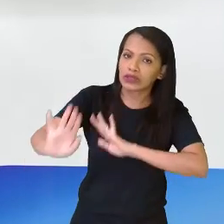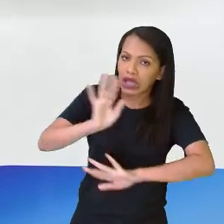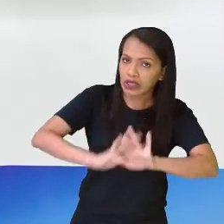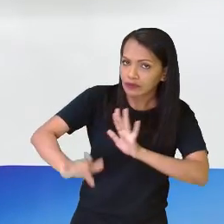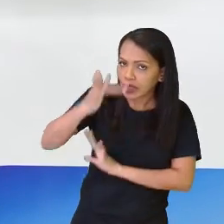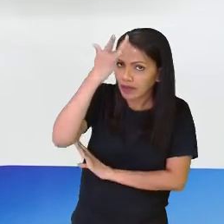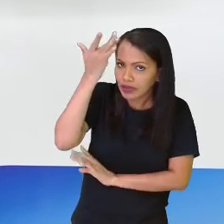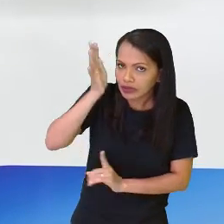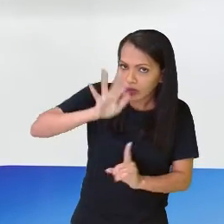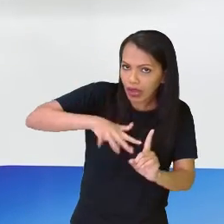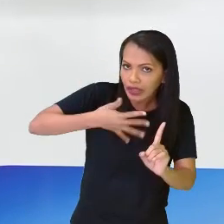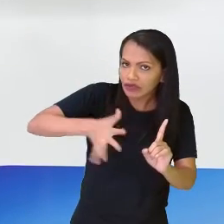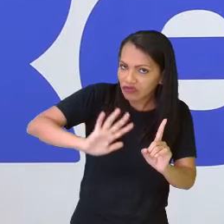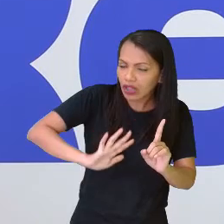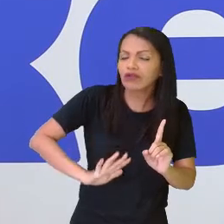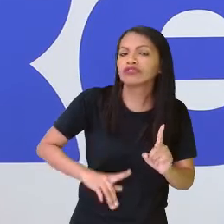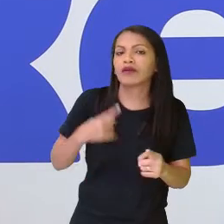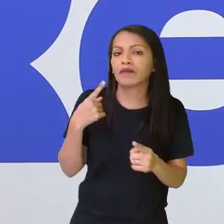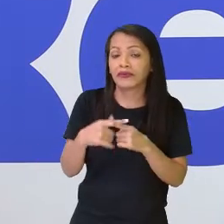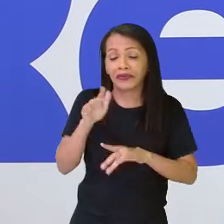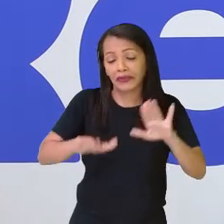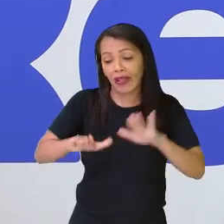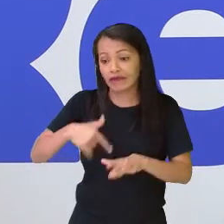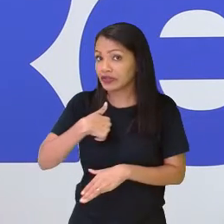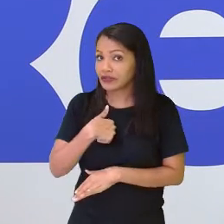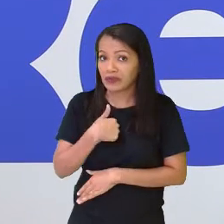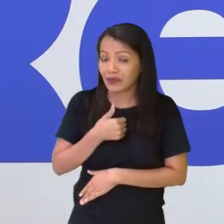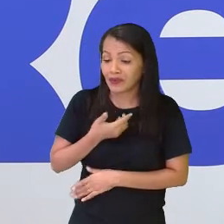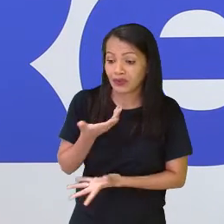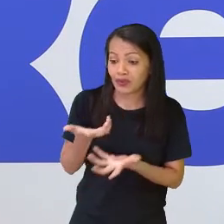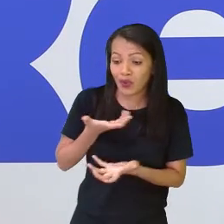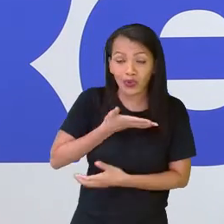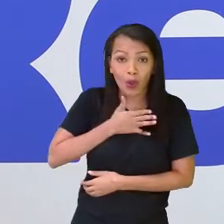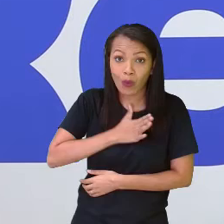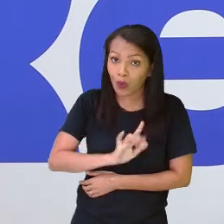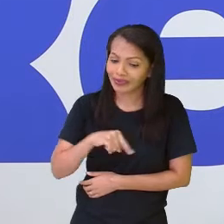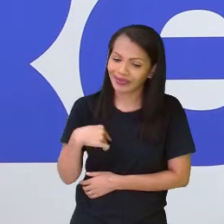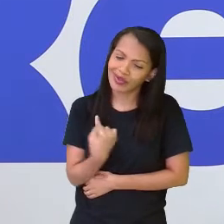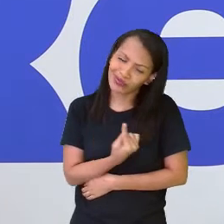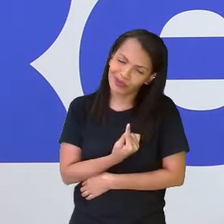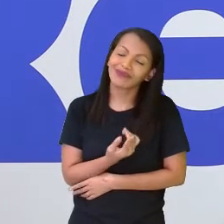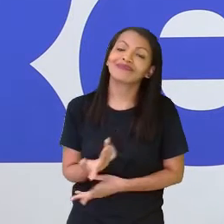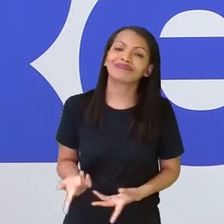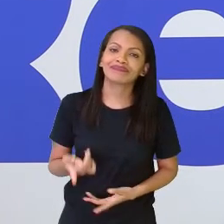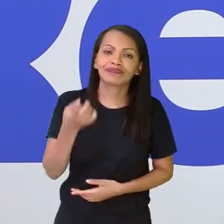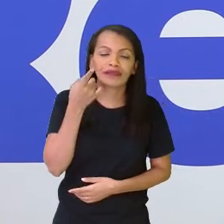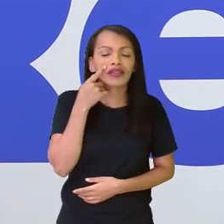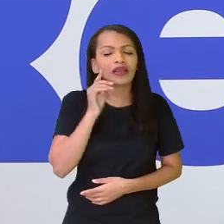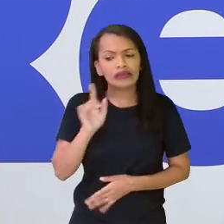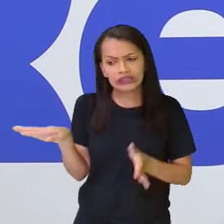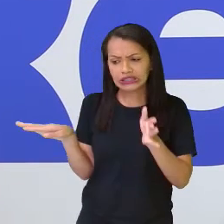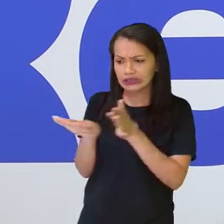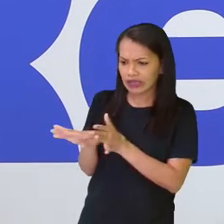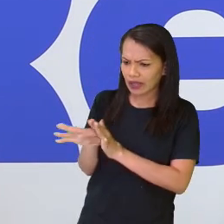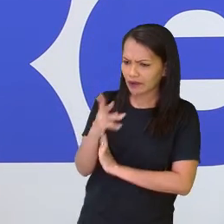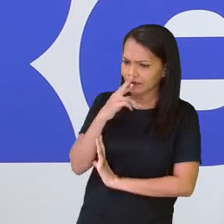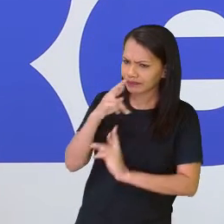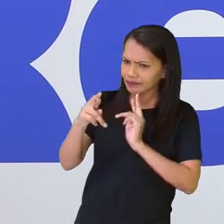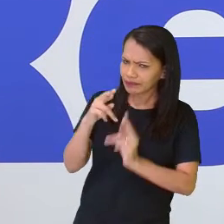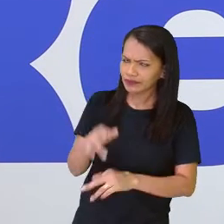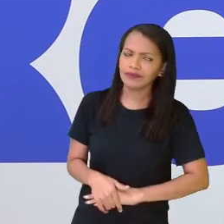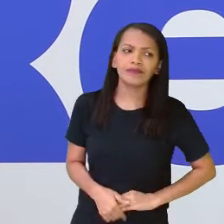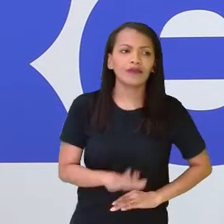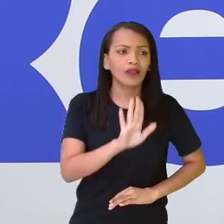chegou a resposta? Bom, nós temos aqui já a participação do Jean, dizendo e respondendo algumas perguntas anteriores, né? Sim. Dizendo que gosta de ler,